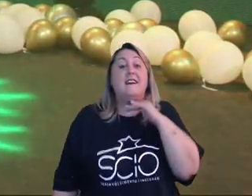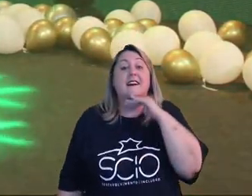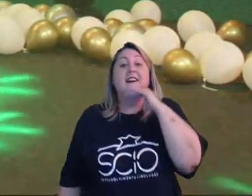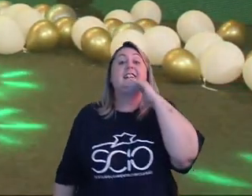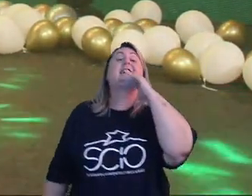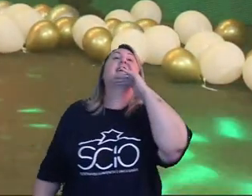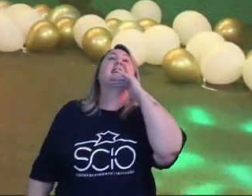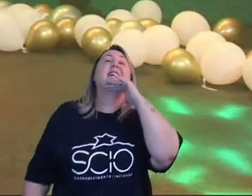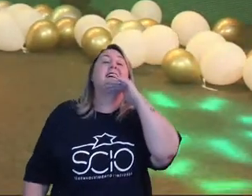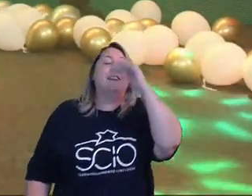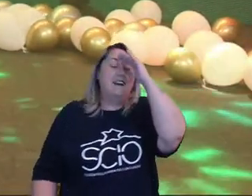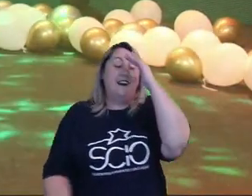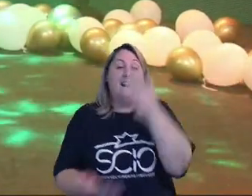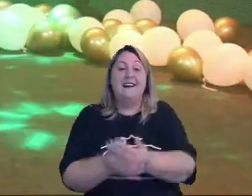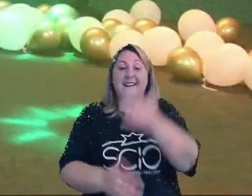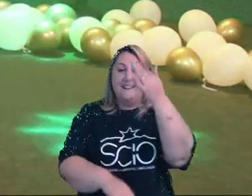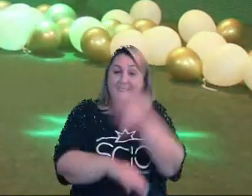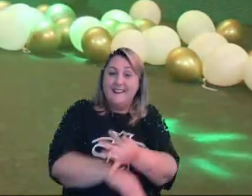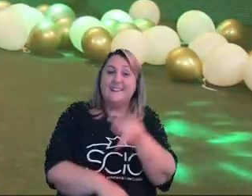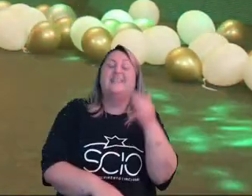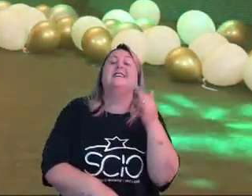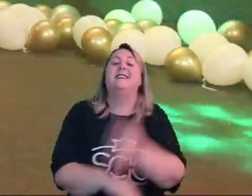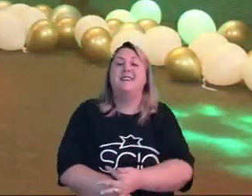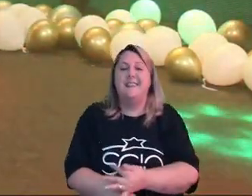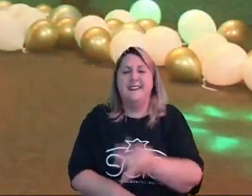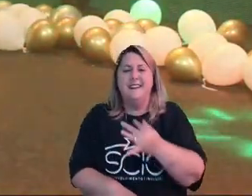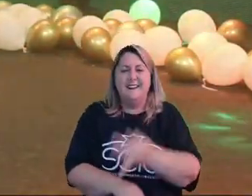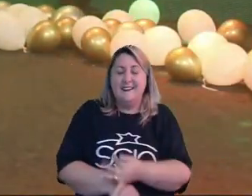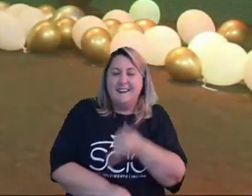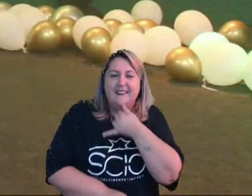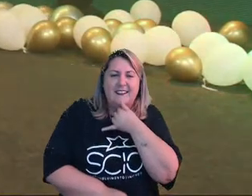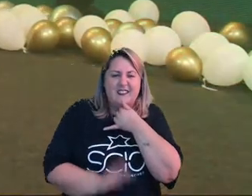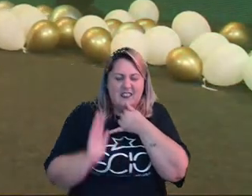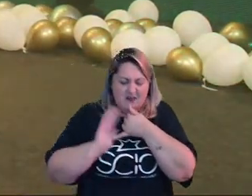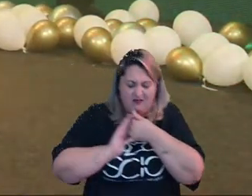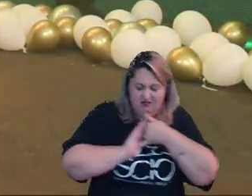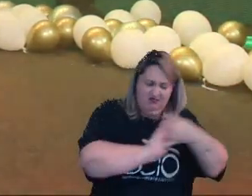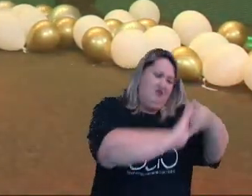Pega essa cabeça, mete o pé e vai na